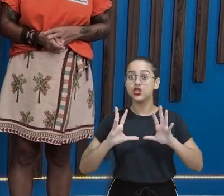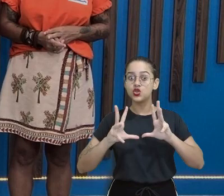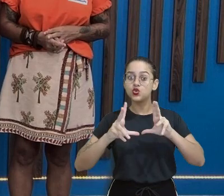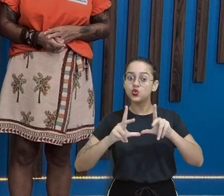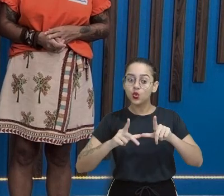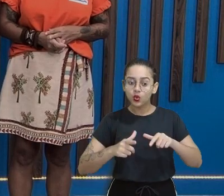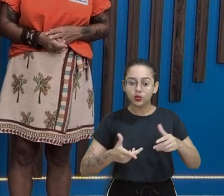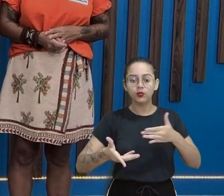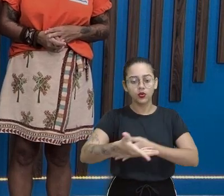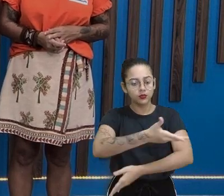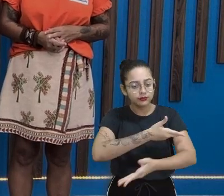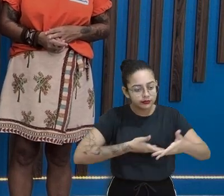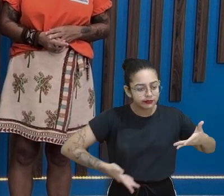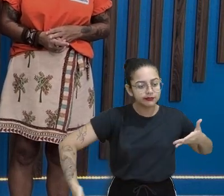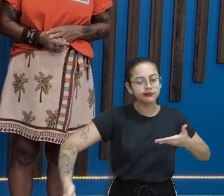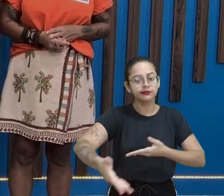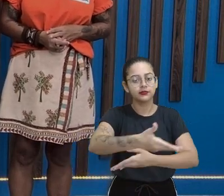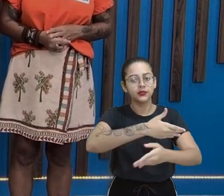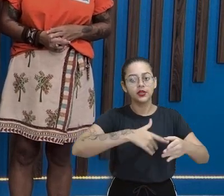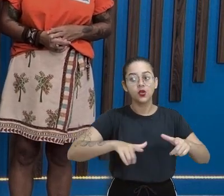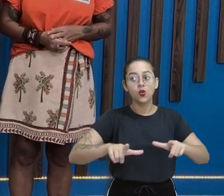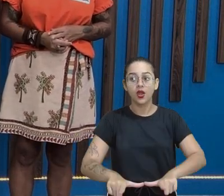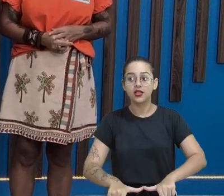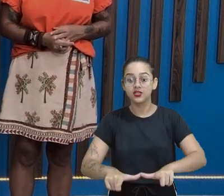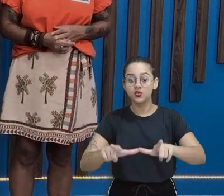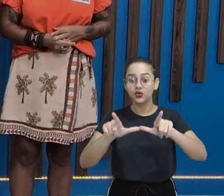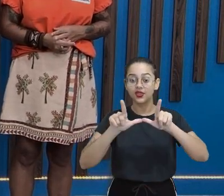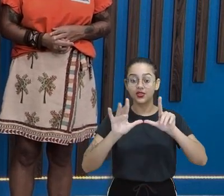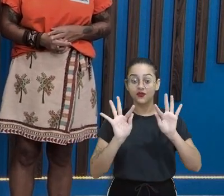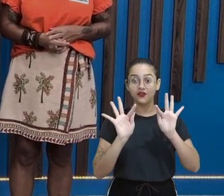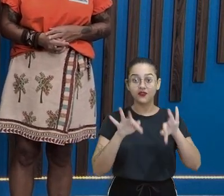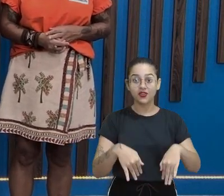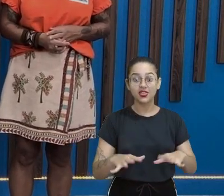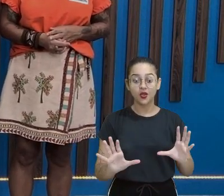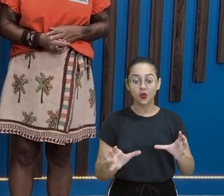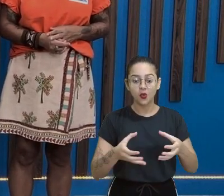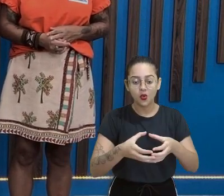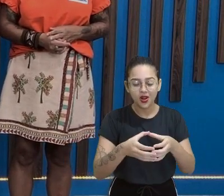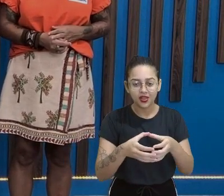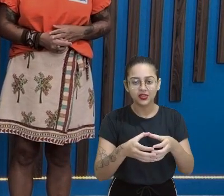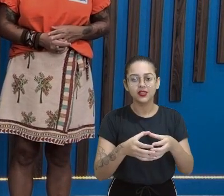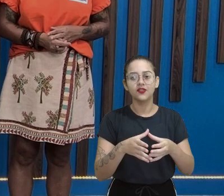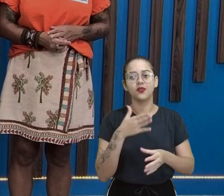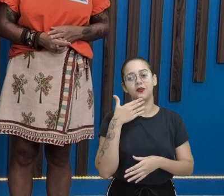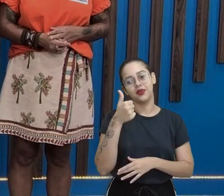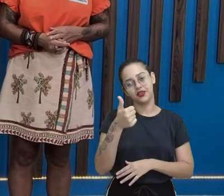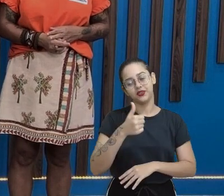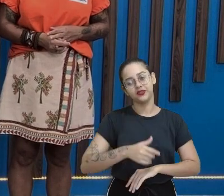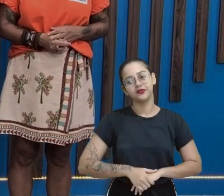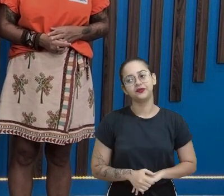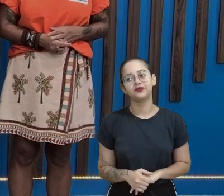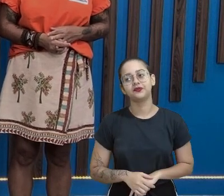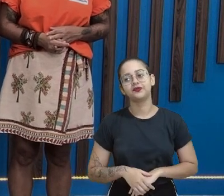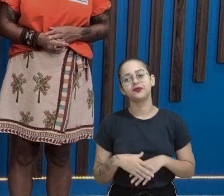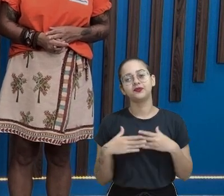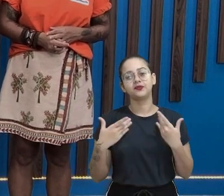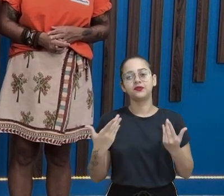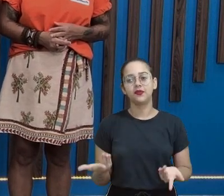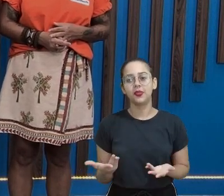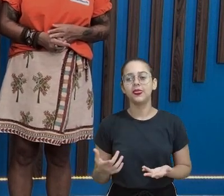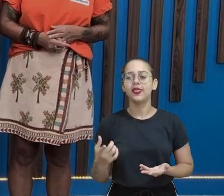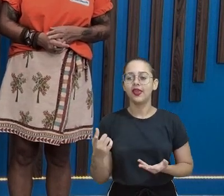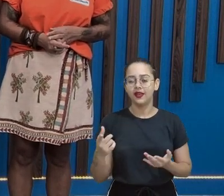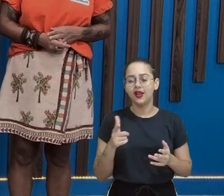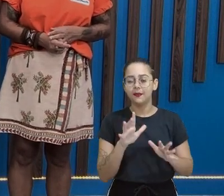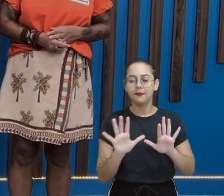ali dialogar e o resultado coletivo ser o melhor, sabe? Então, é nessa